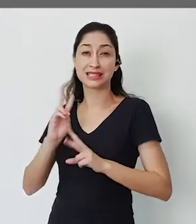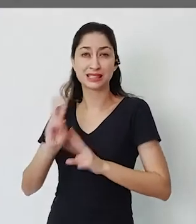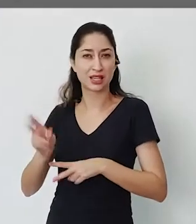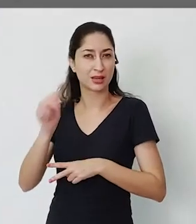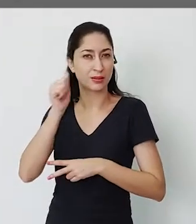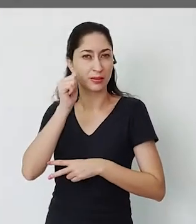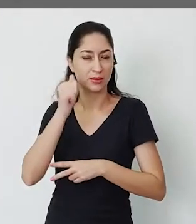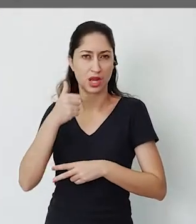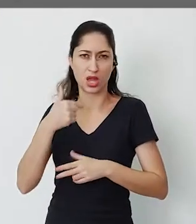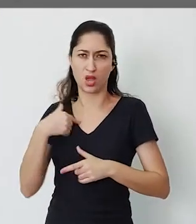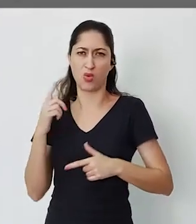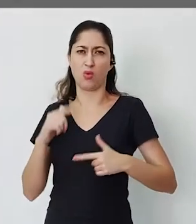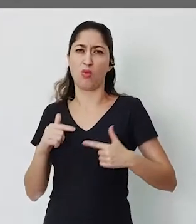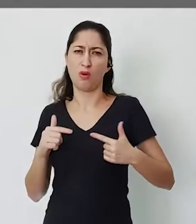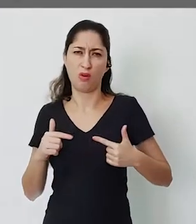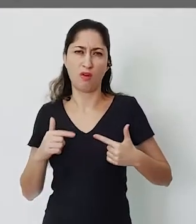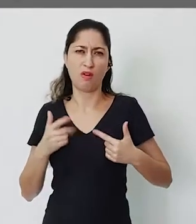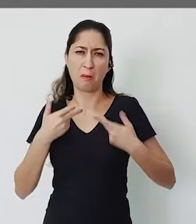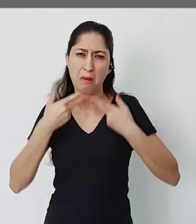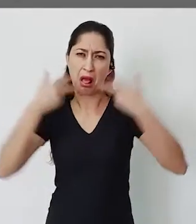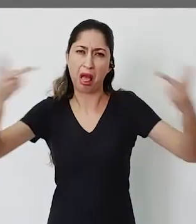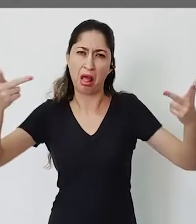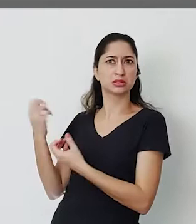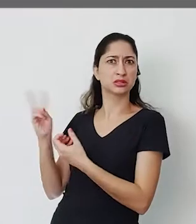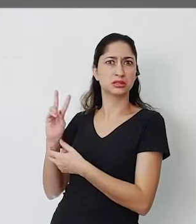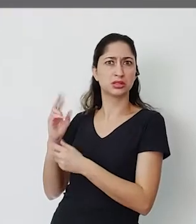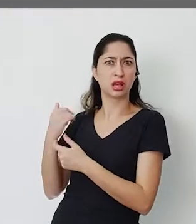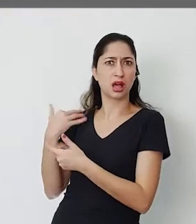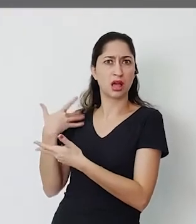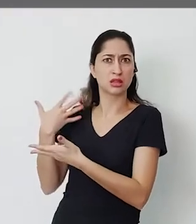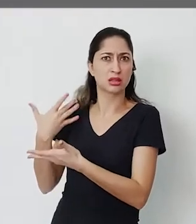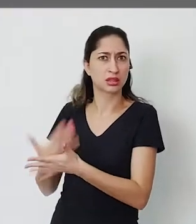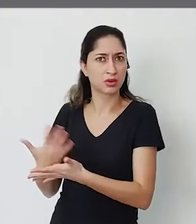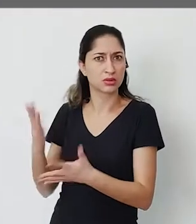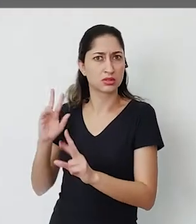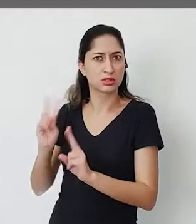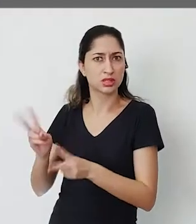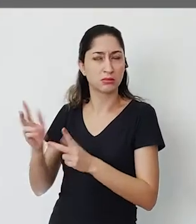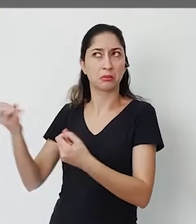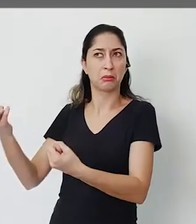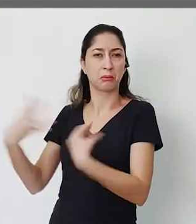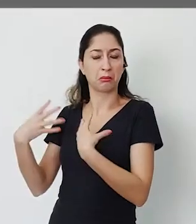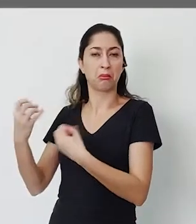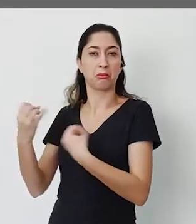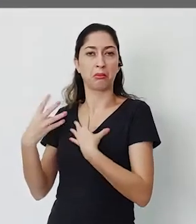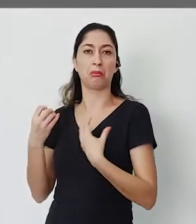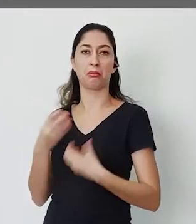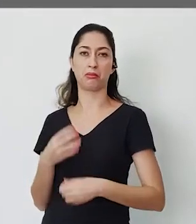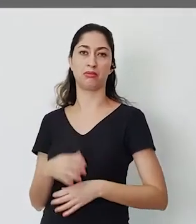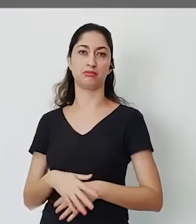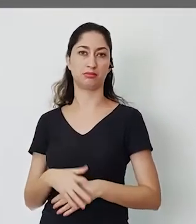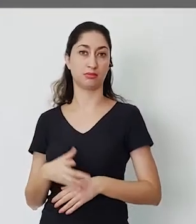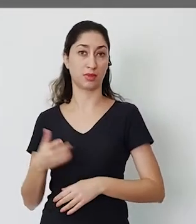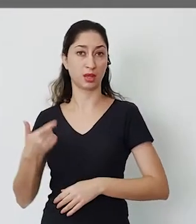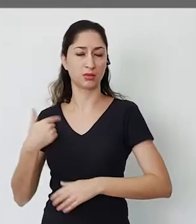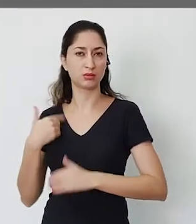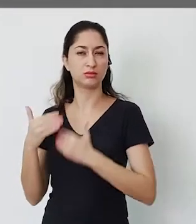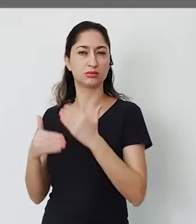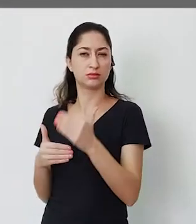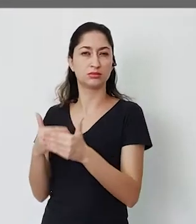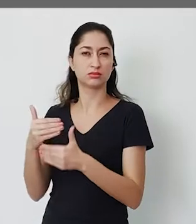Cachorro, que foi minha primeira banda, e segue sendo o Pelos, né, até hoje. São 20